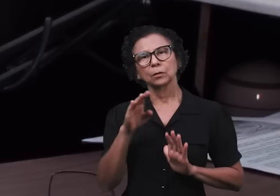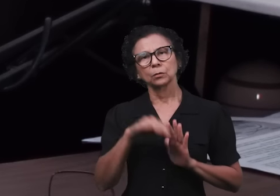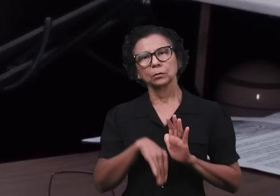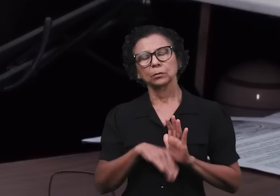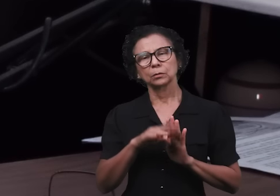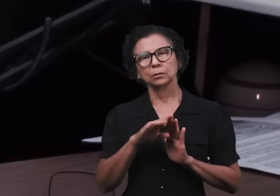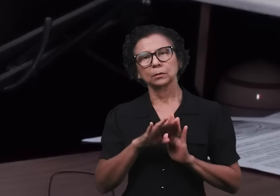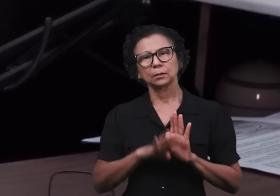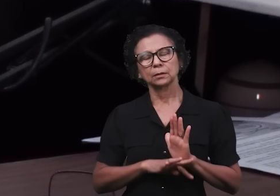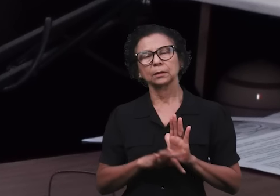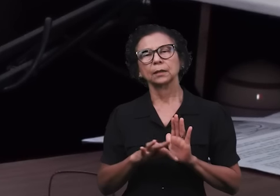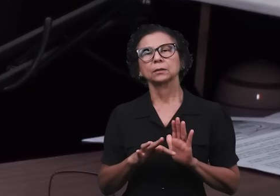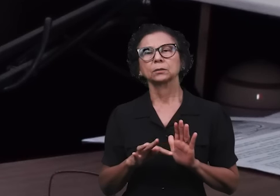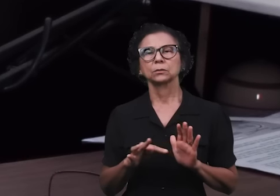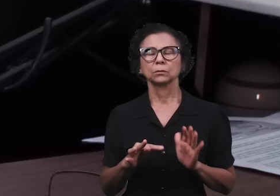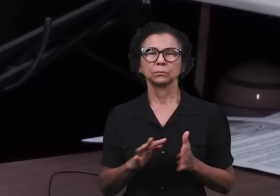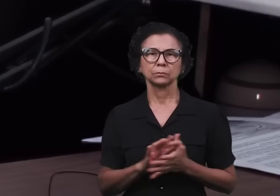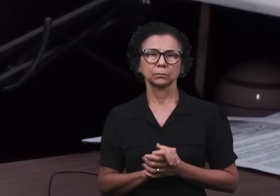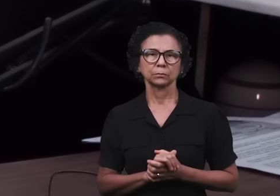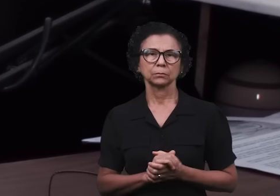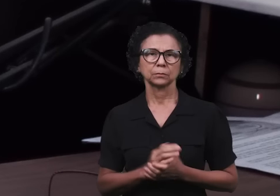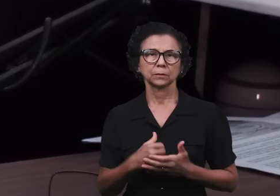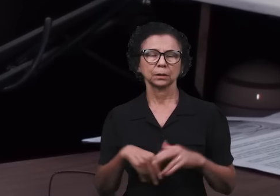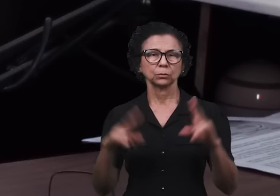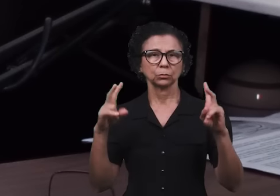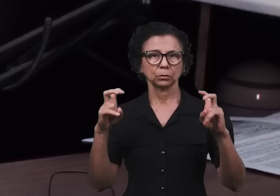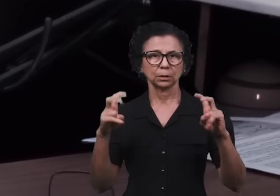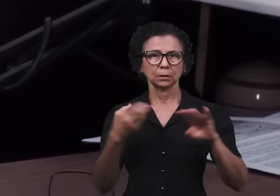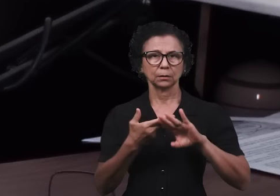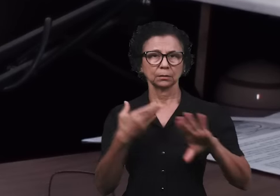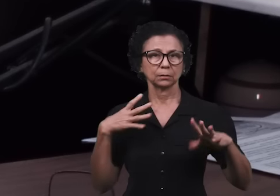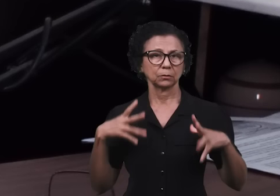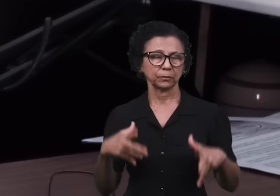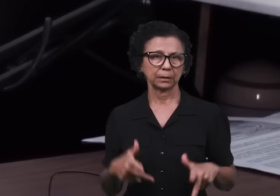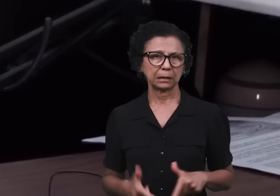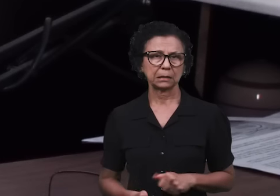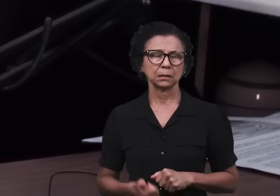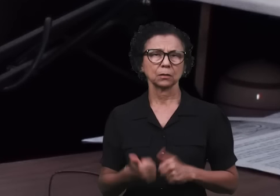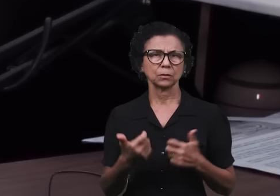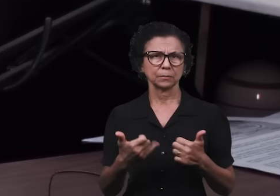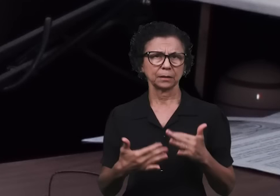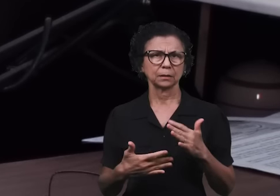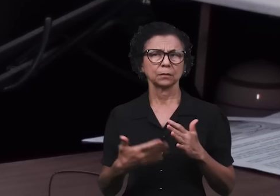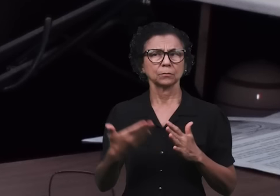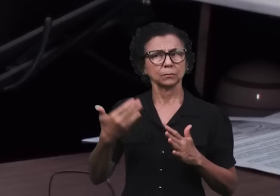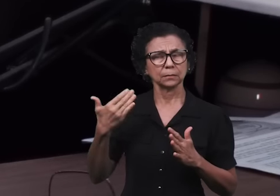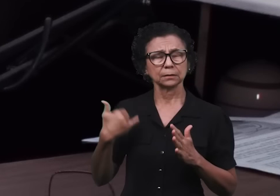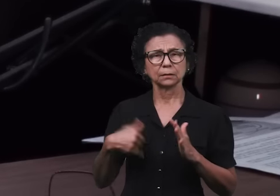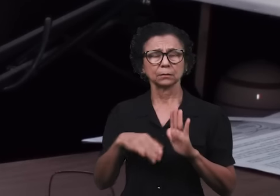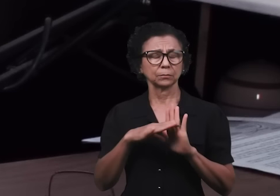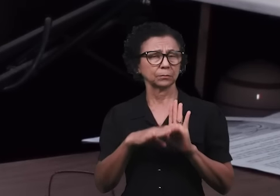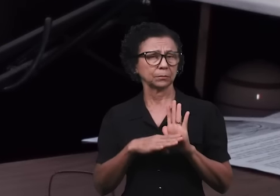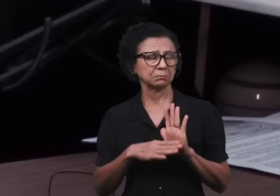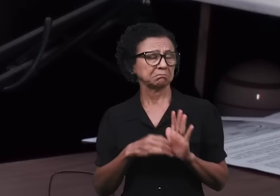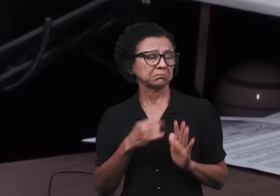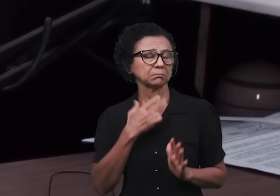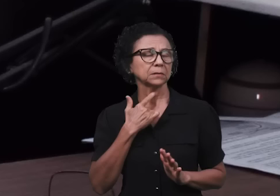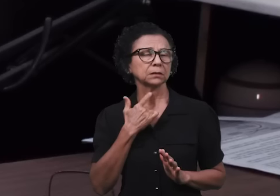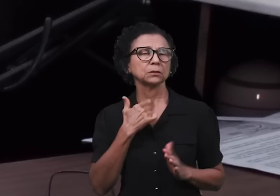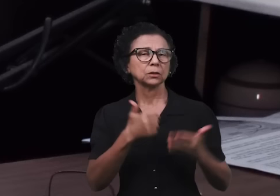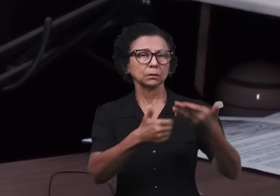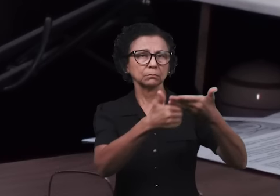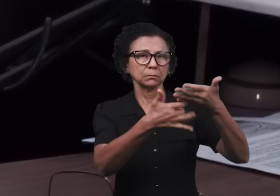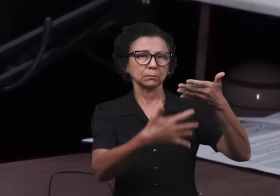do tema que é entendimento de santificação, já falamos de santificação no episódio anterior. Você